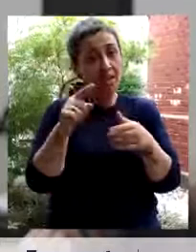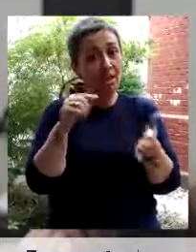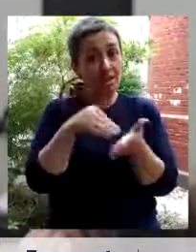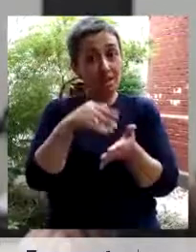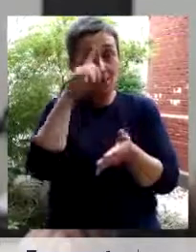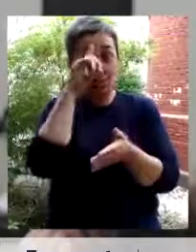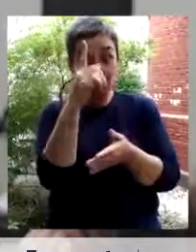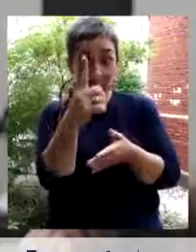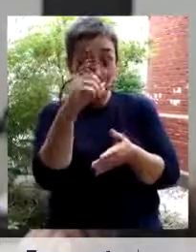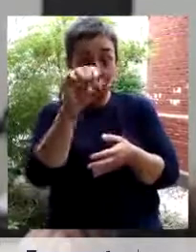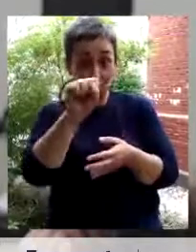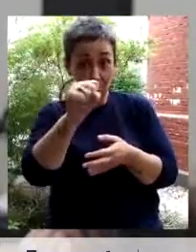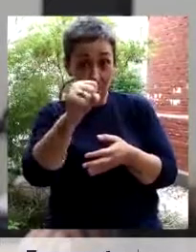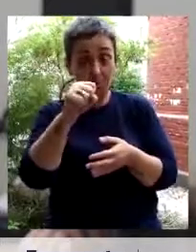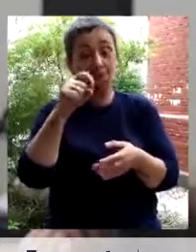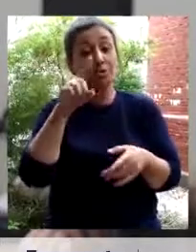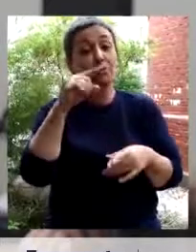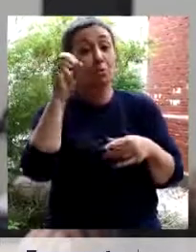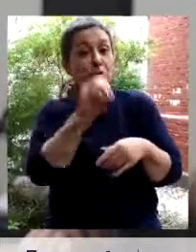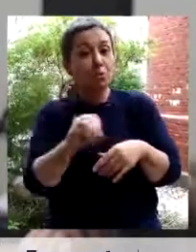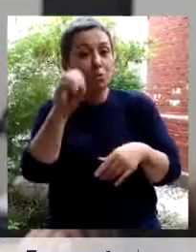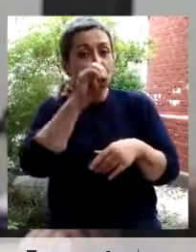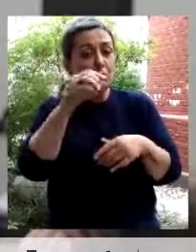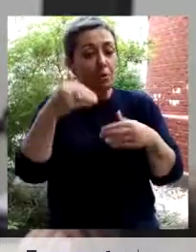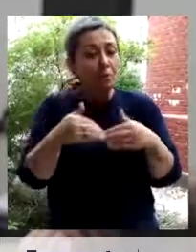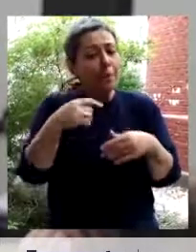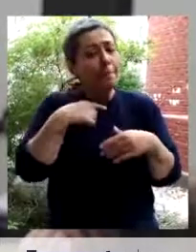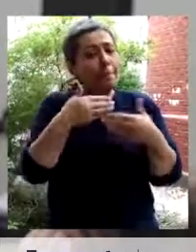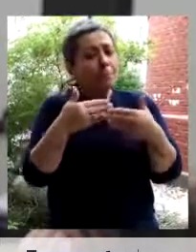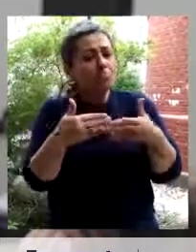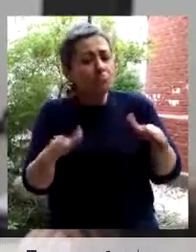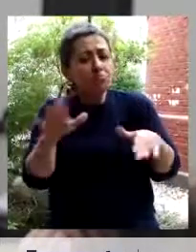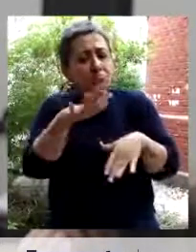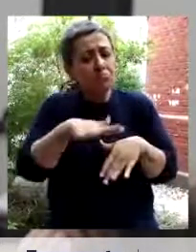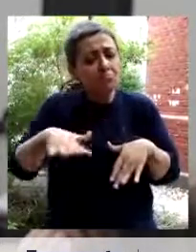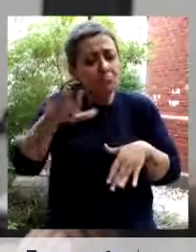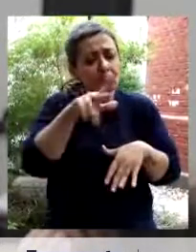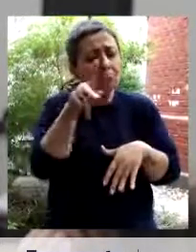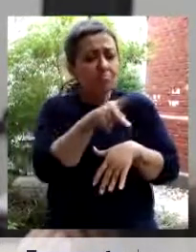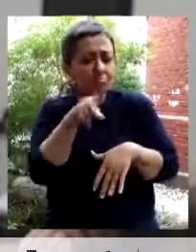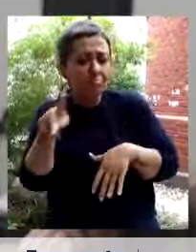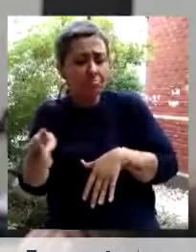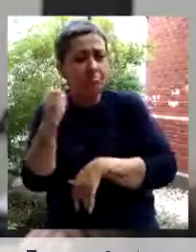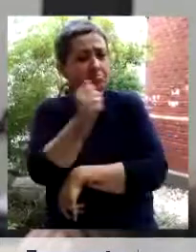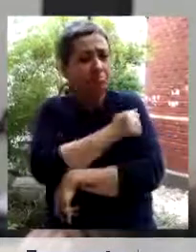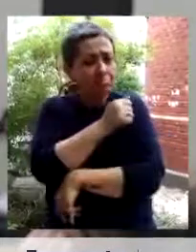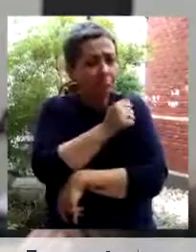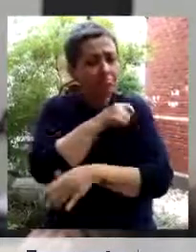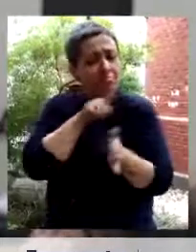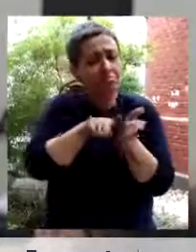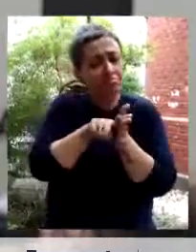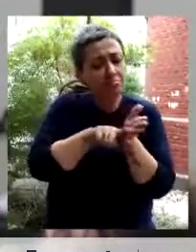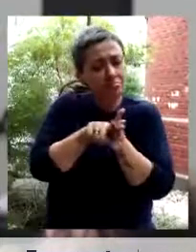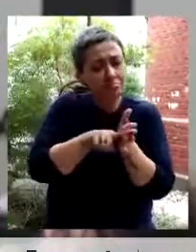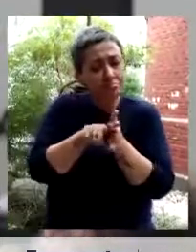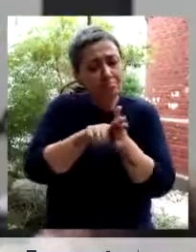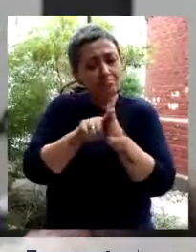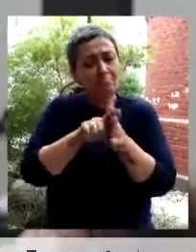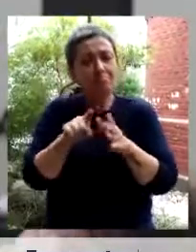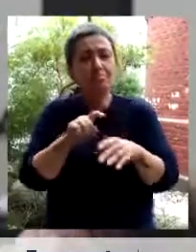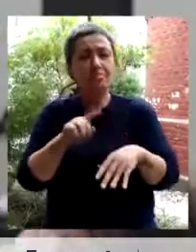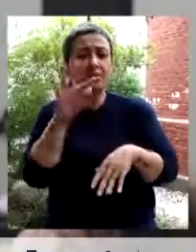até o próximo dia 8. O evento abrirá espaço para professores, estudantes,